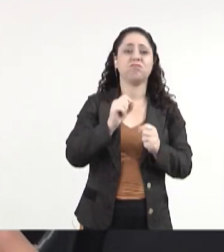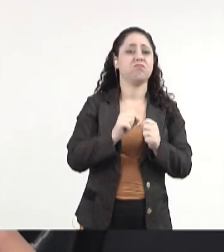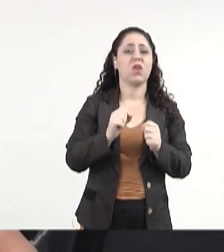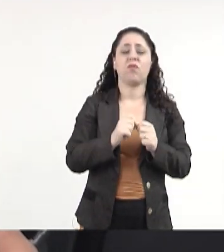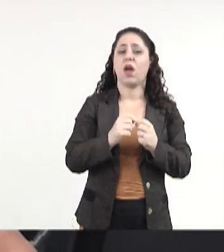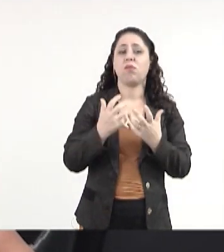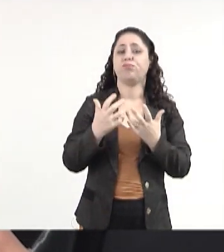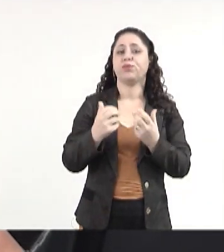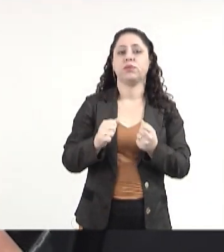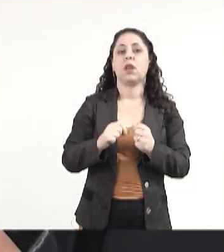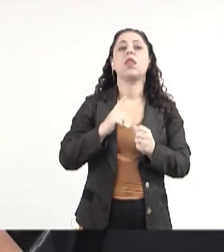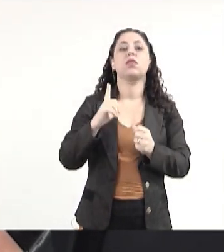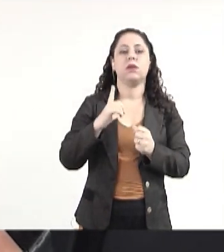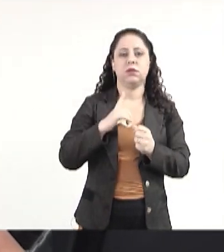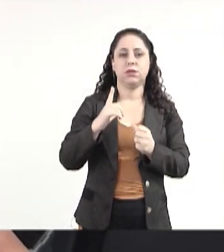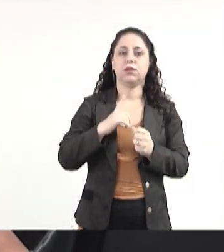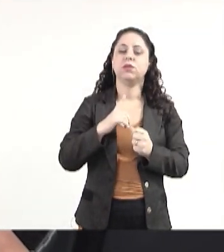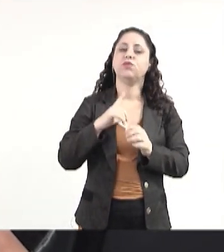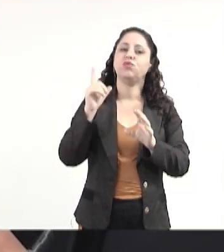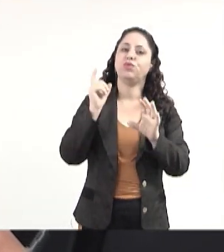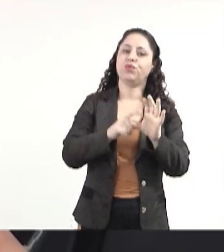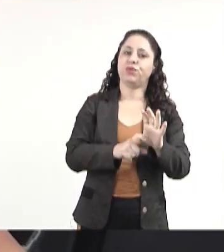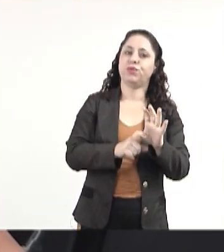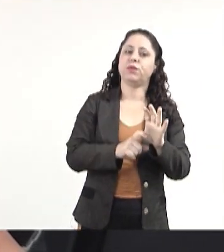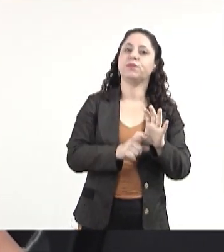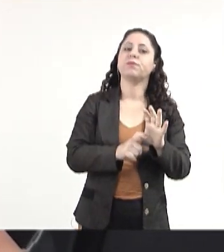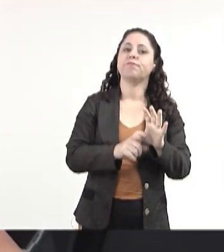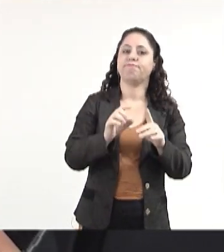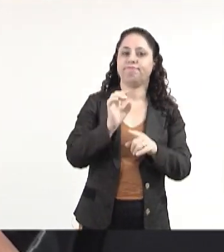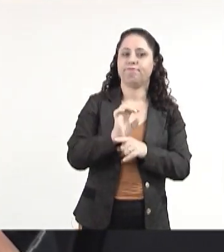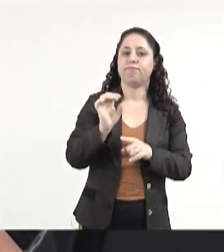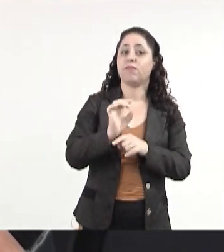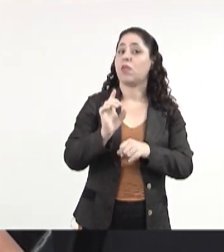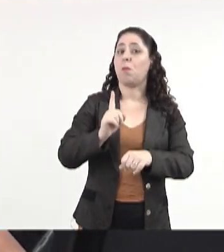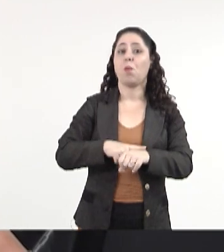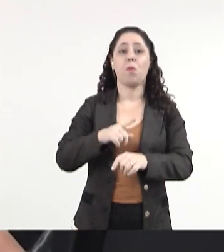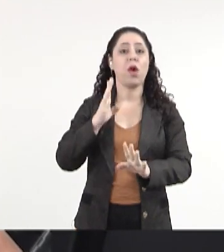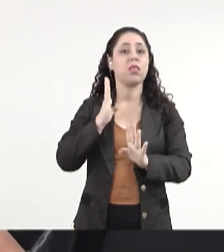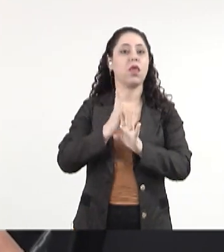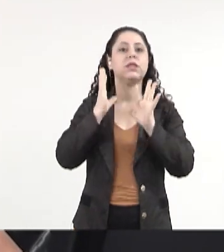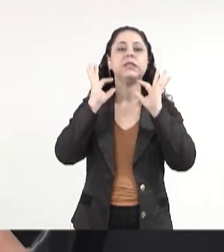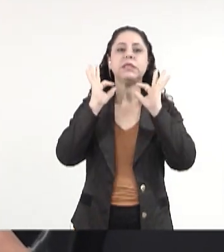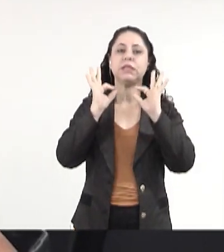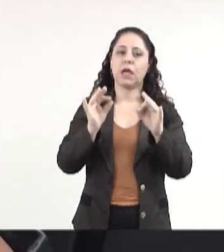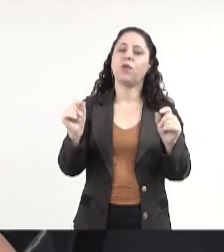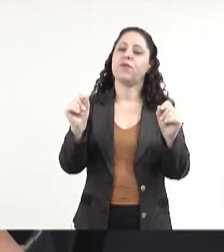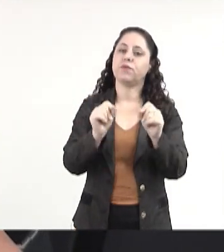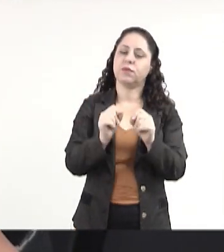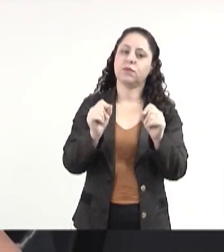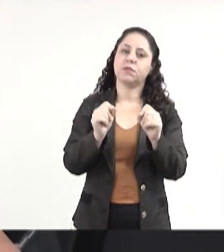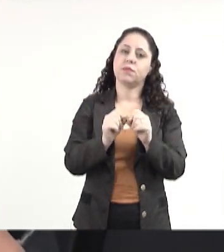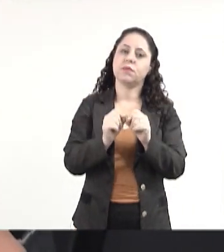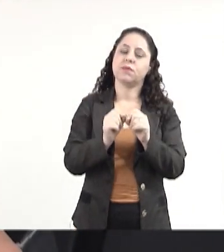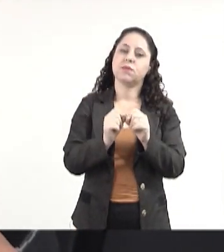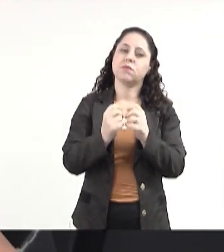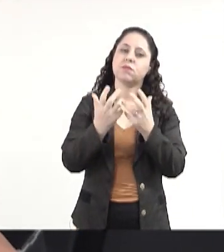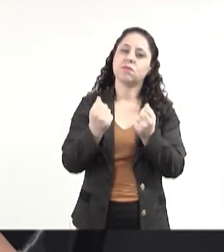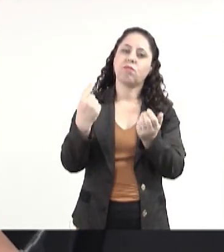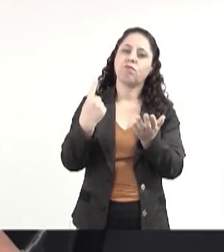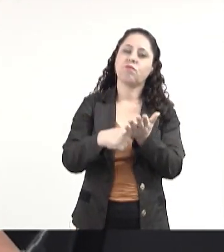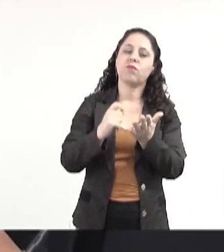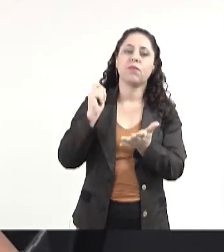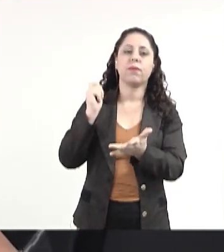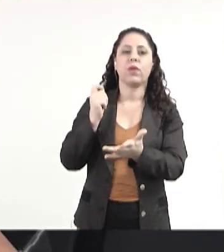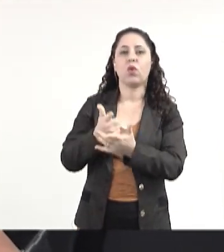fizeram adesão, que têm seus débitos com o Estado, é o momento de poder fazer a adesão, quitá-los